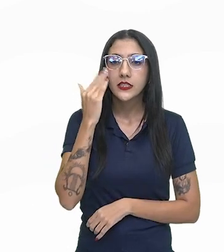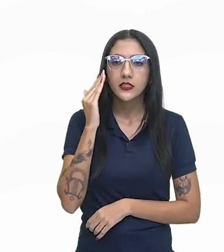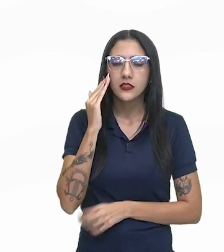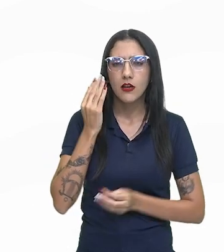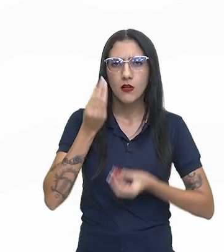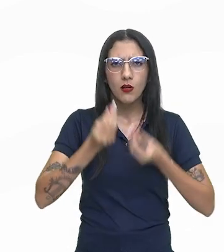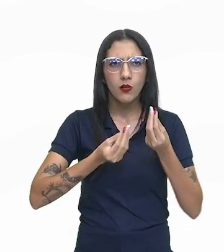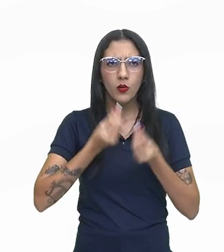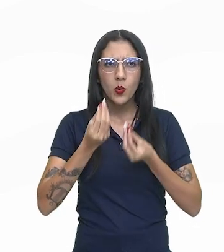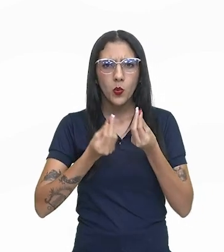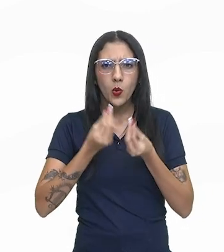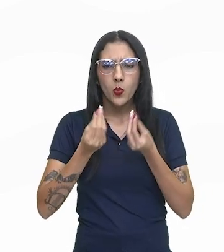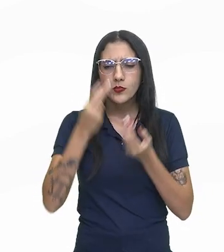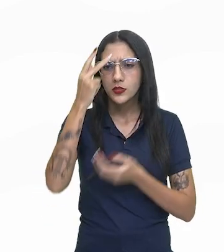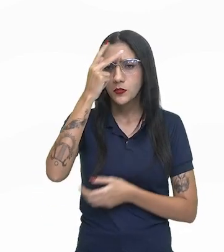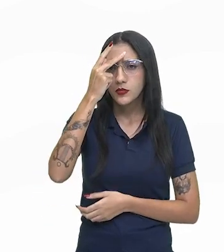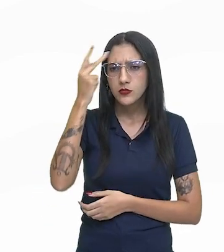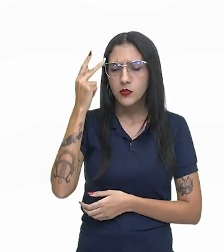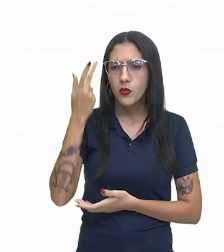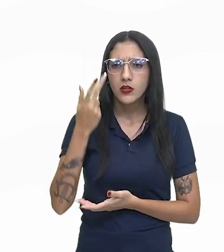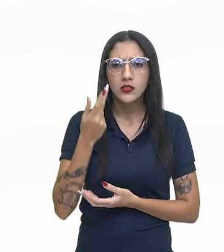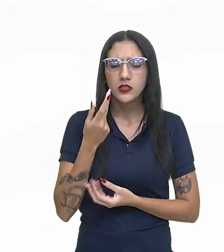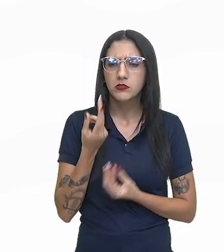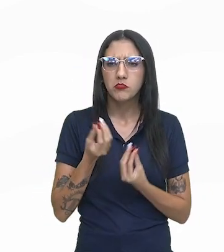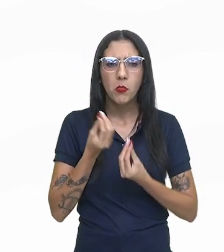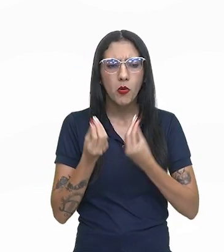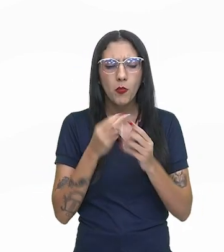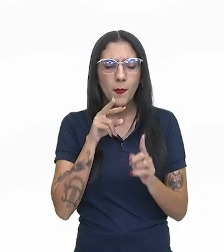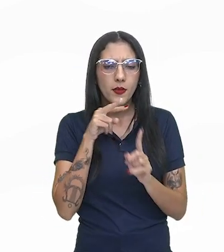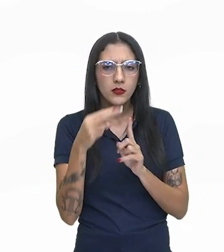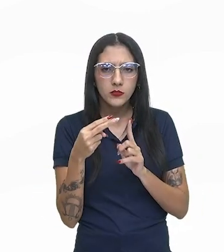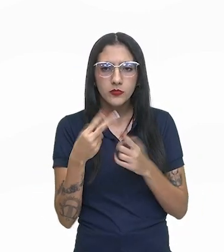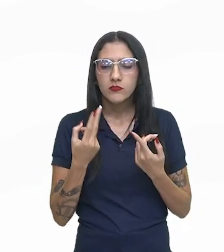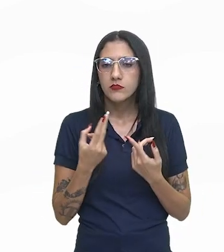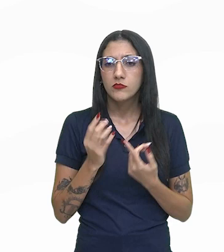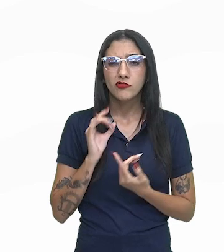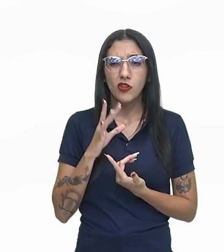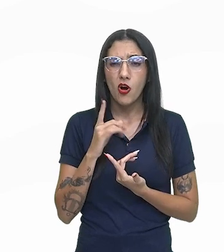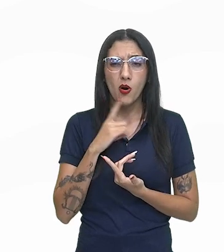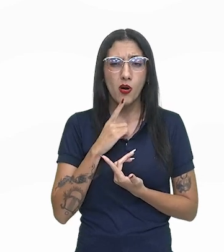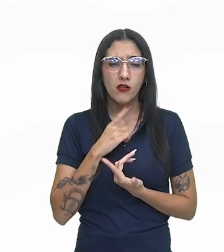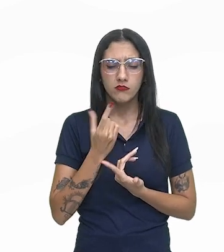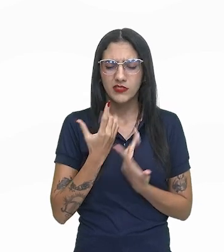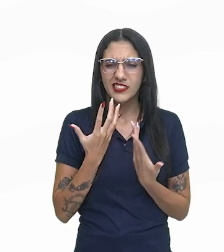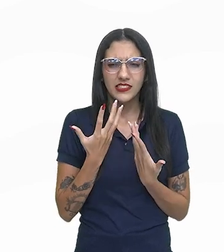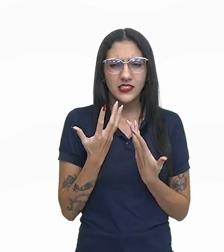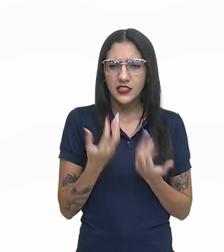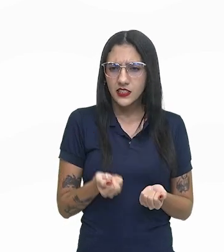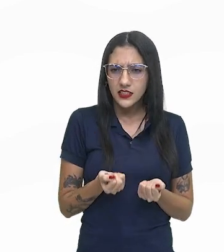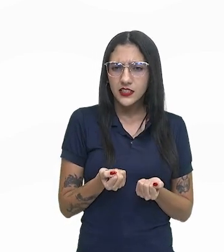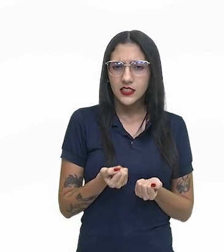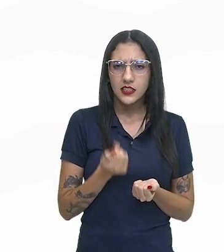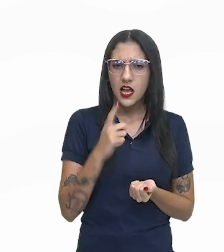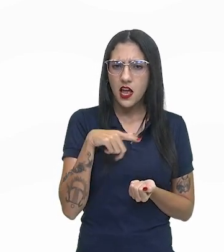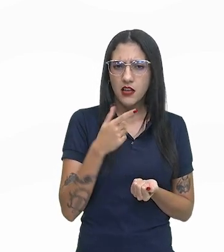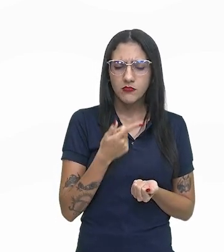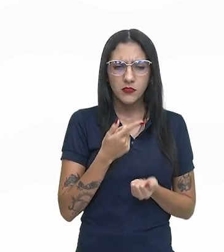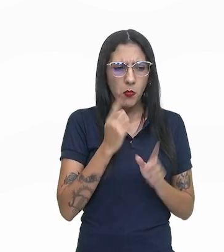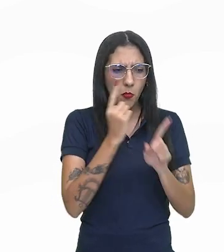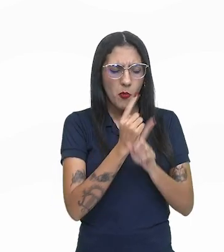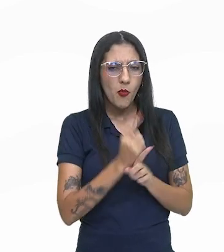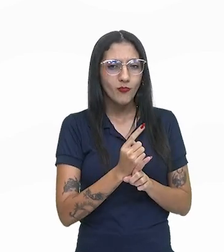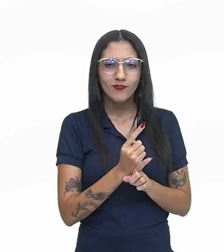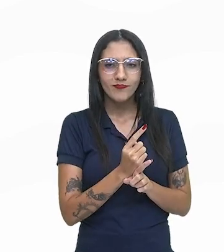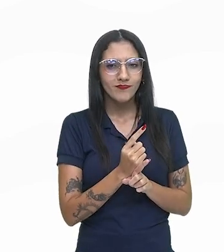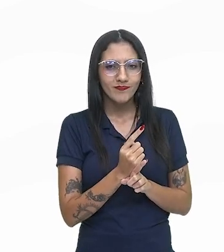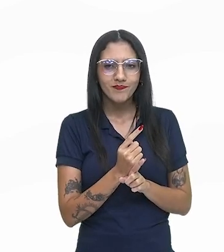as coisas funcionam, em vez de apenas aceitar passivamente aquele resultado. Por